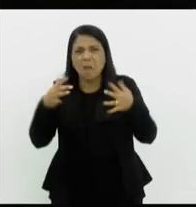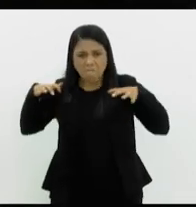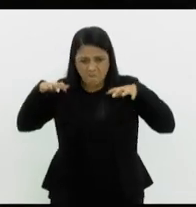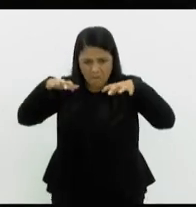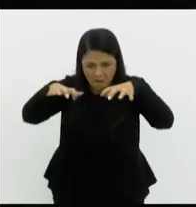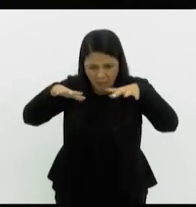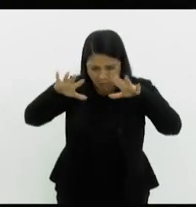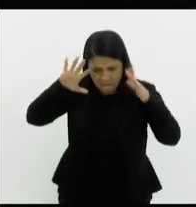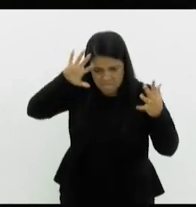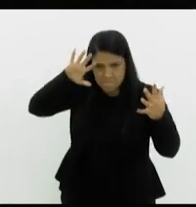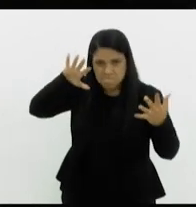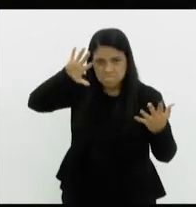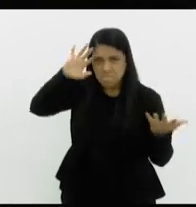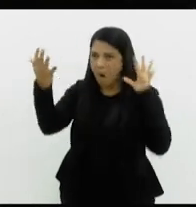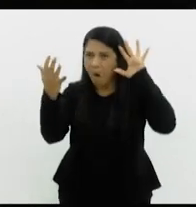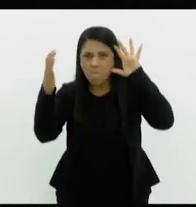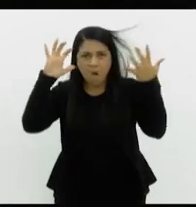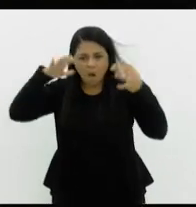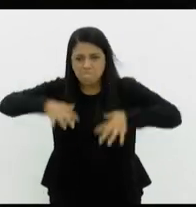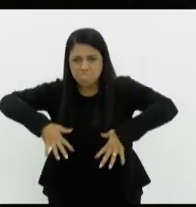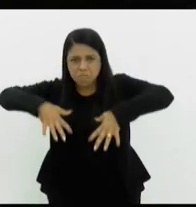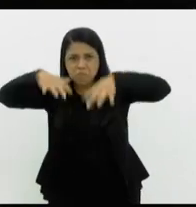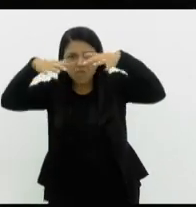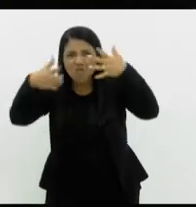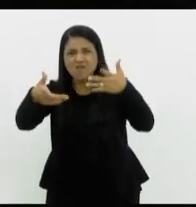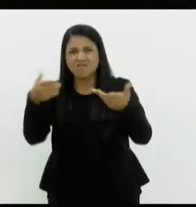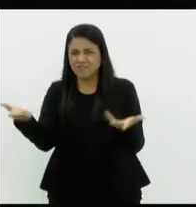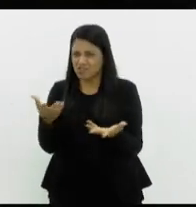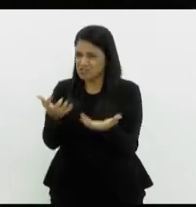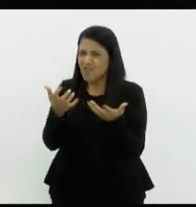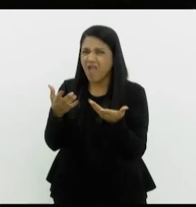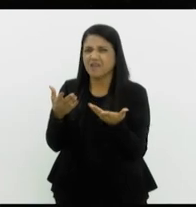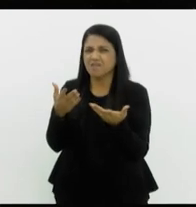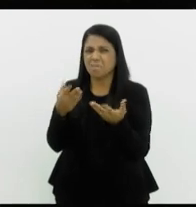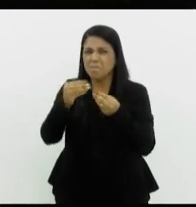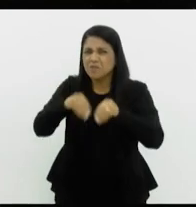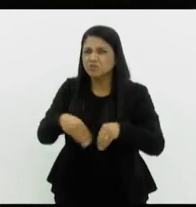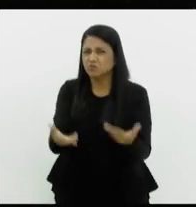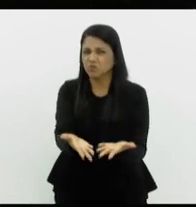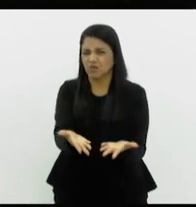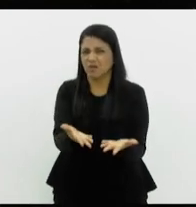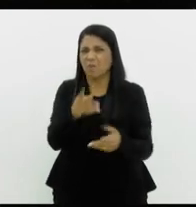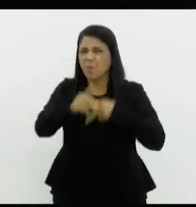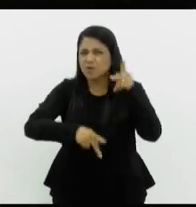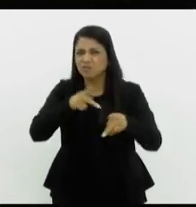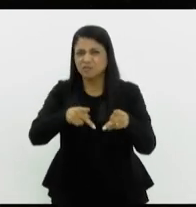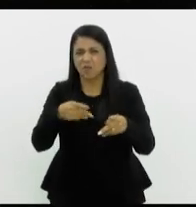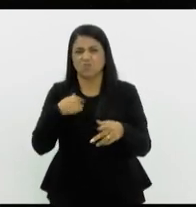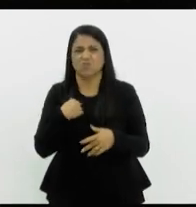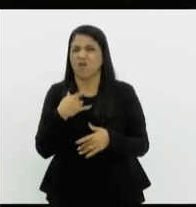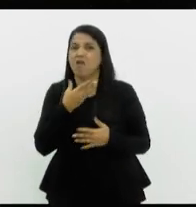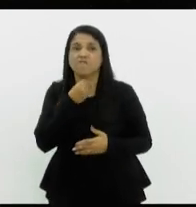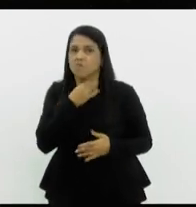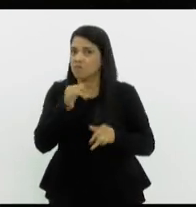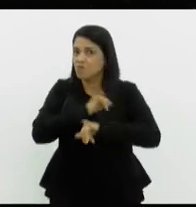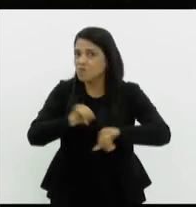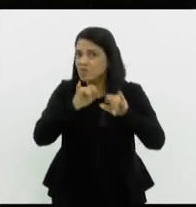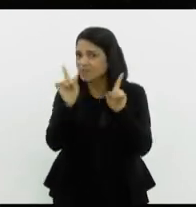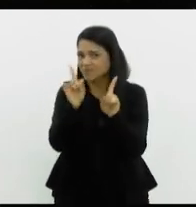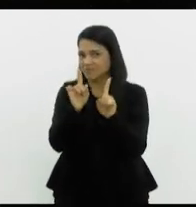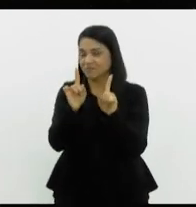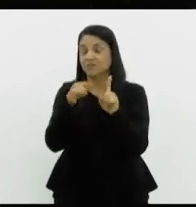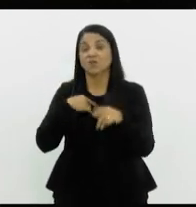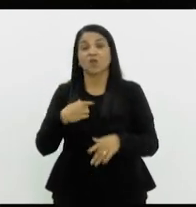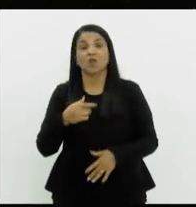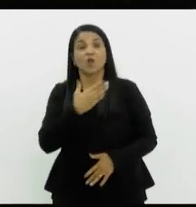política e vocês estão querendo segregar cada vez mais. E não vem falar que é fake news, não, cara. É tudo que é lugar. E a última é o seguinte. Governo